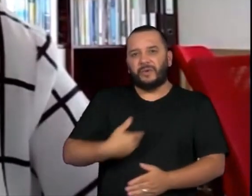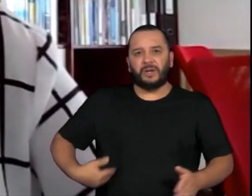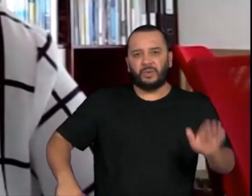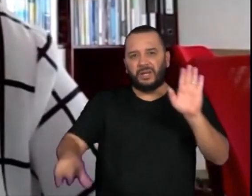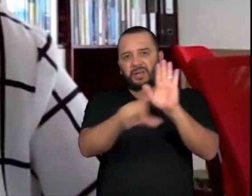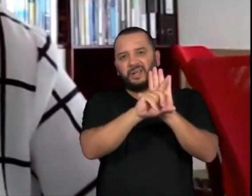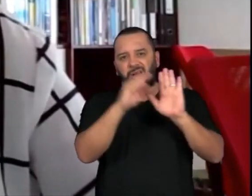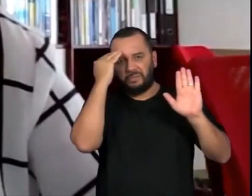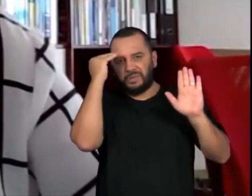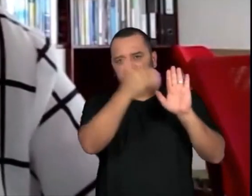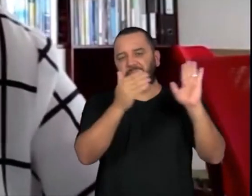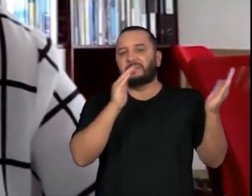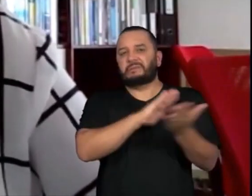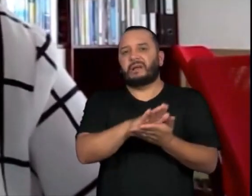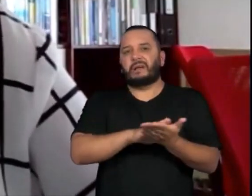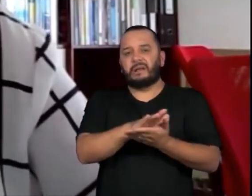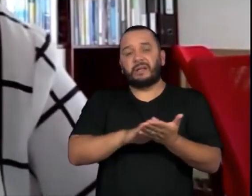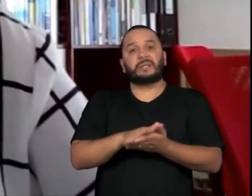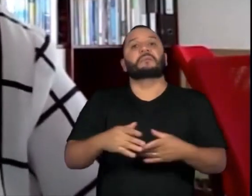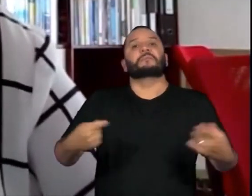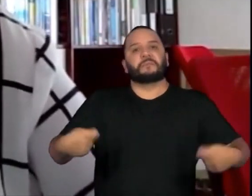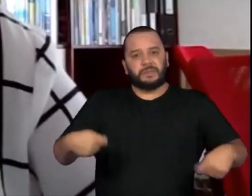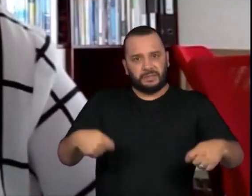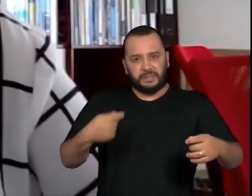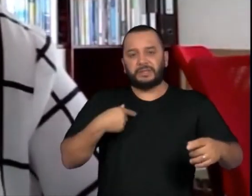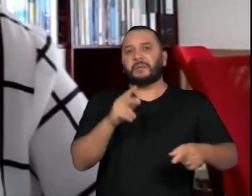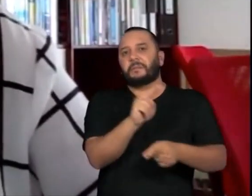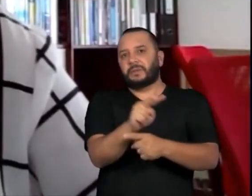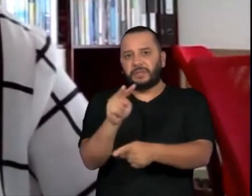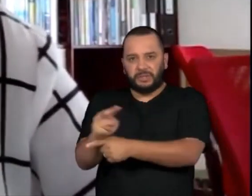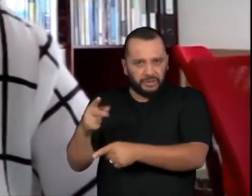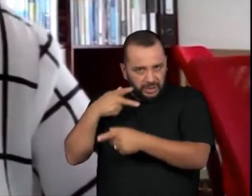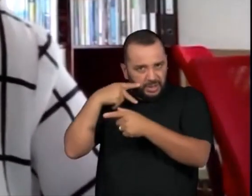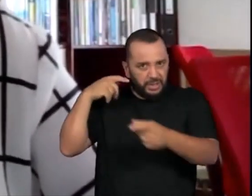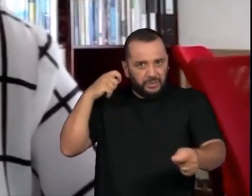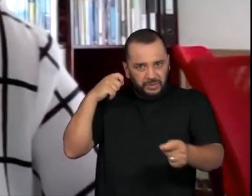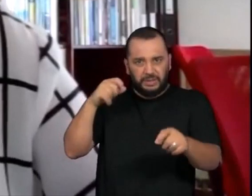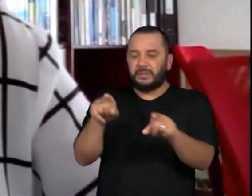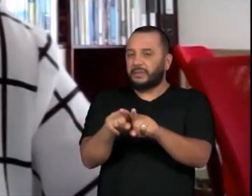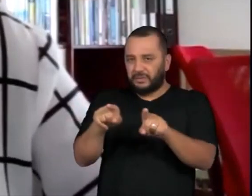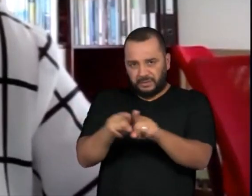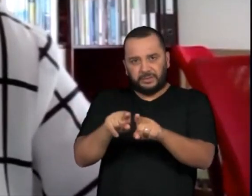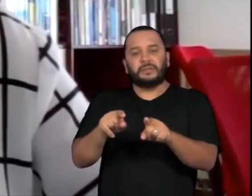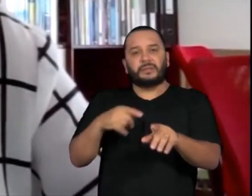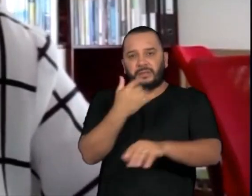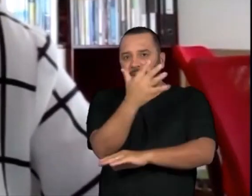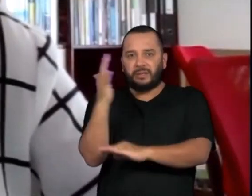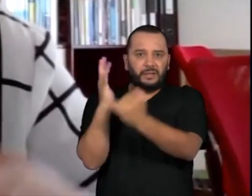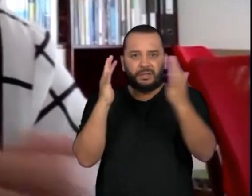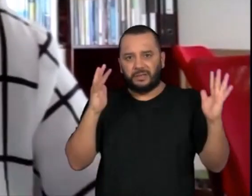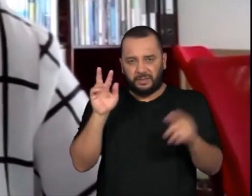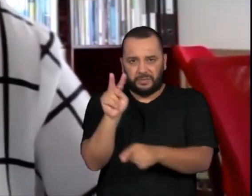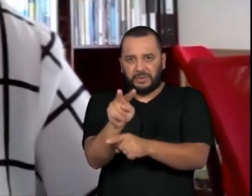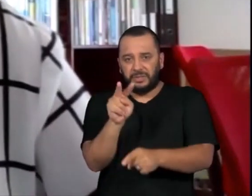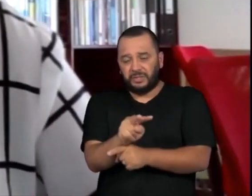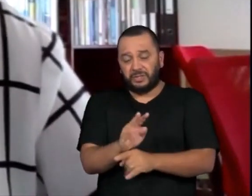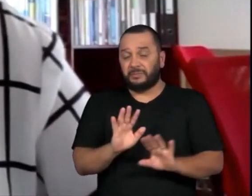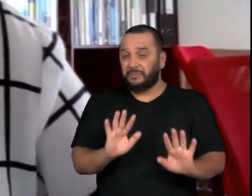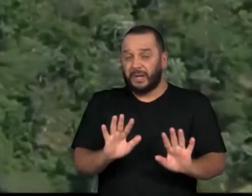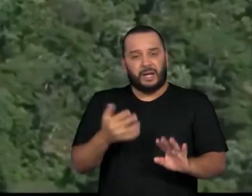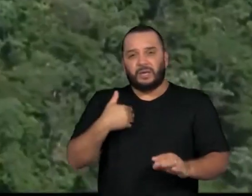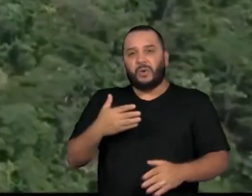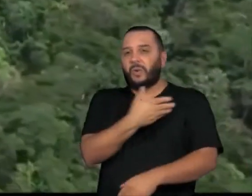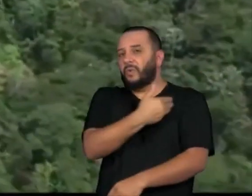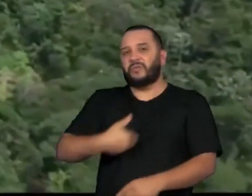é protetiva da natureza, que ela é protetiva das terras e dos povos indígenas. O que a gente viu foi um governo que deu uma licença